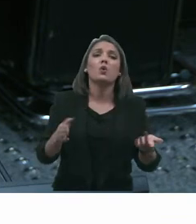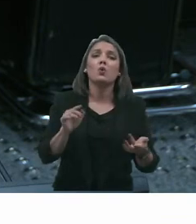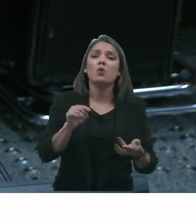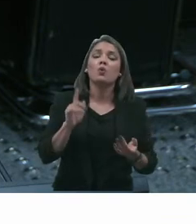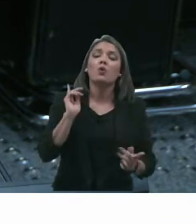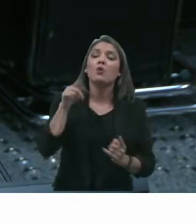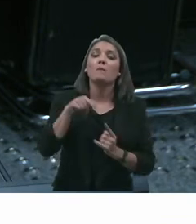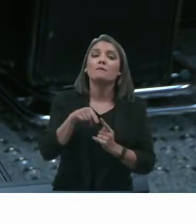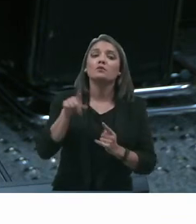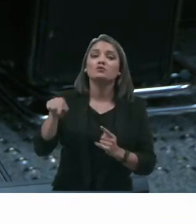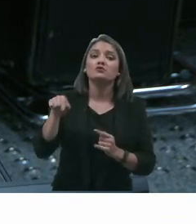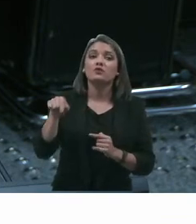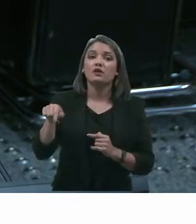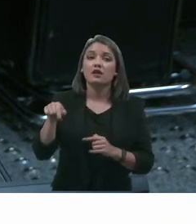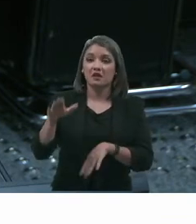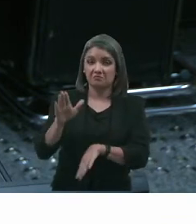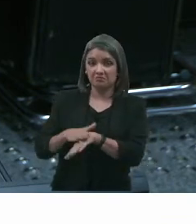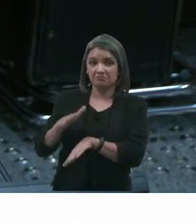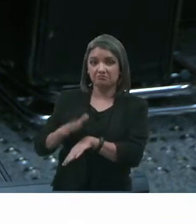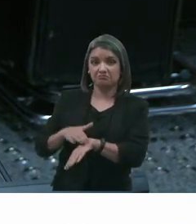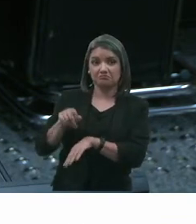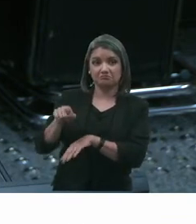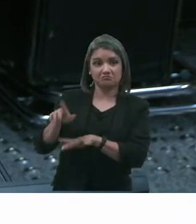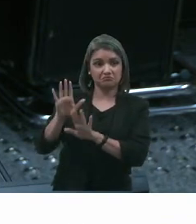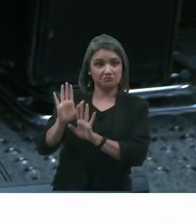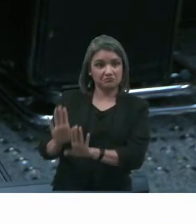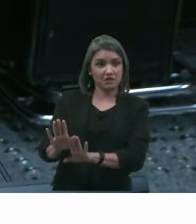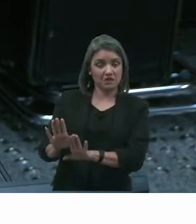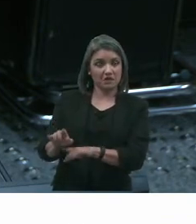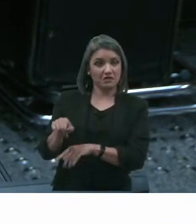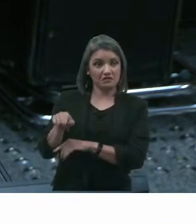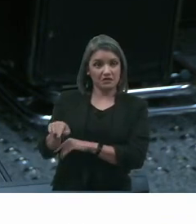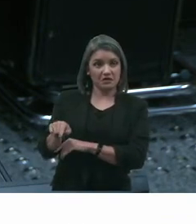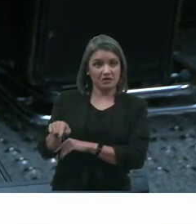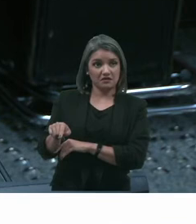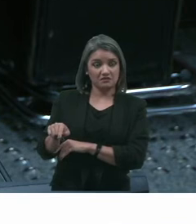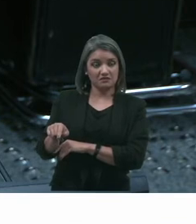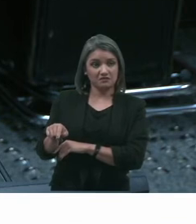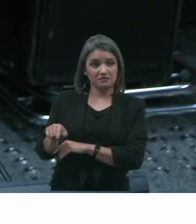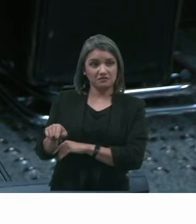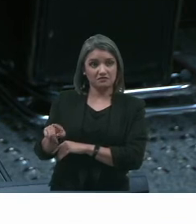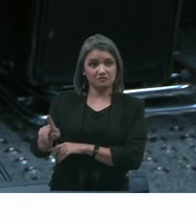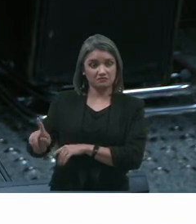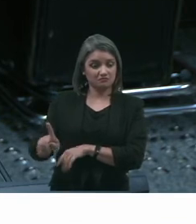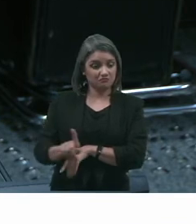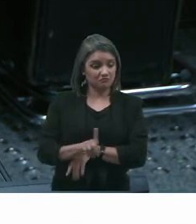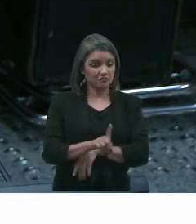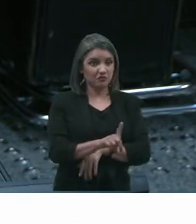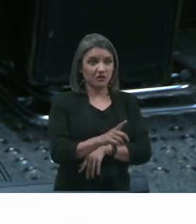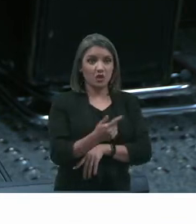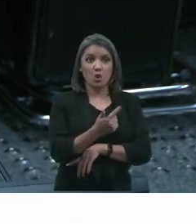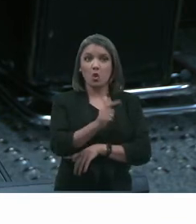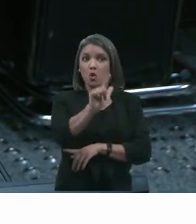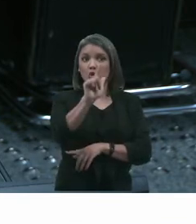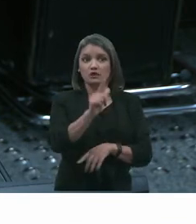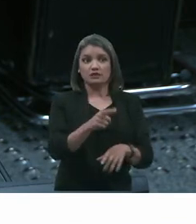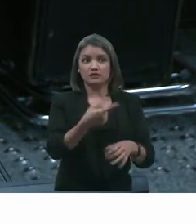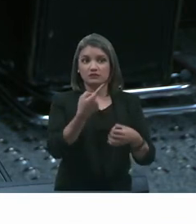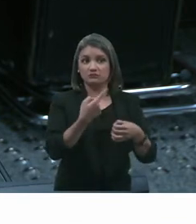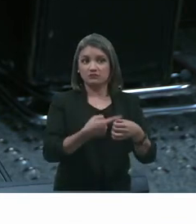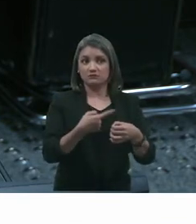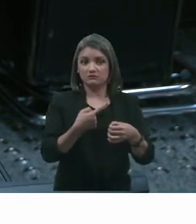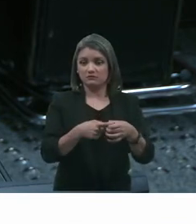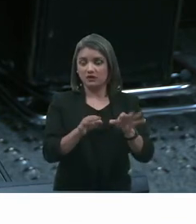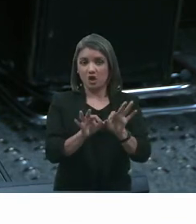esse magistrado a, por conta própria, como ele declarou em depoimento, ir até essa